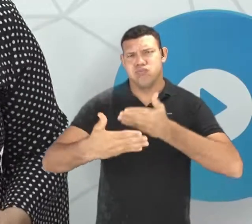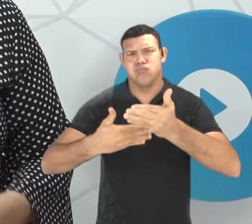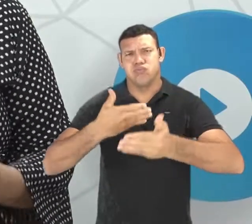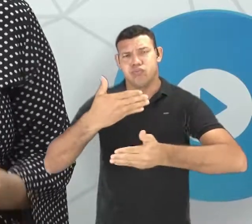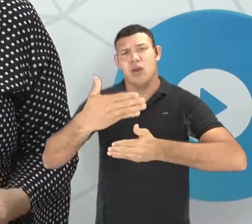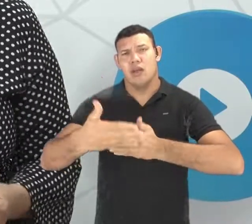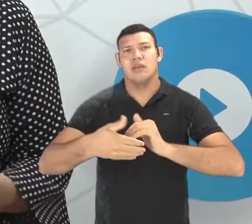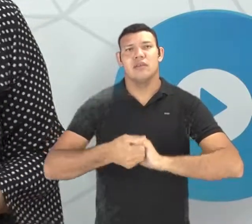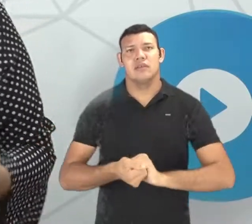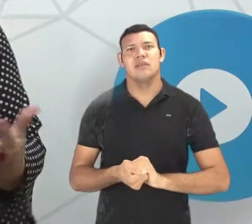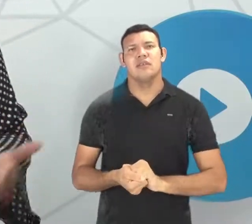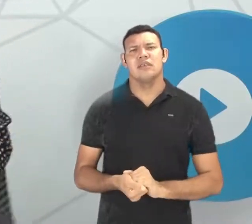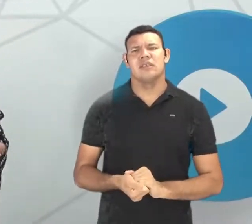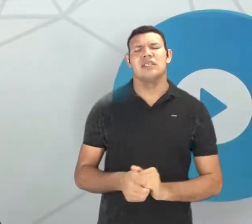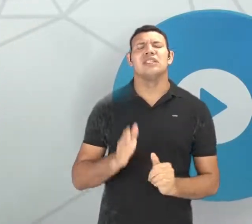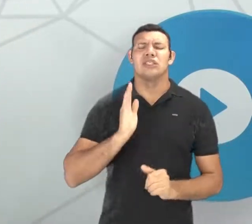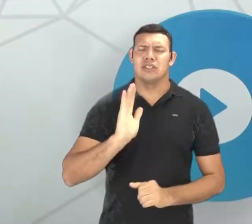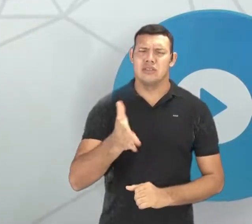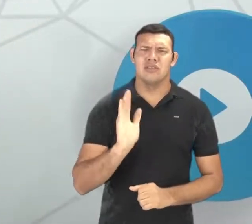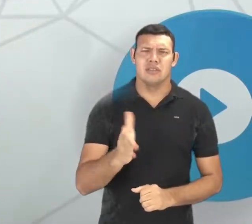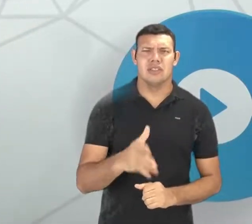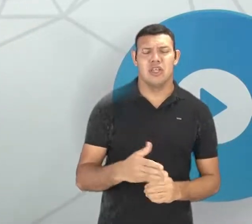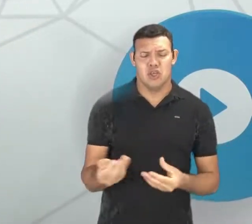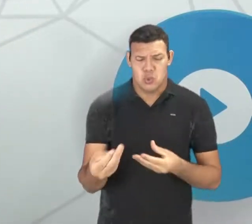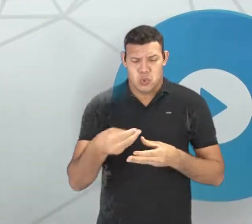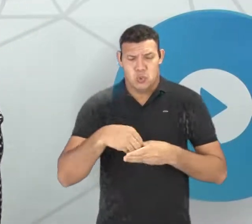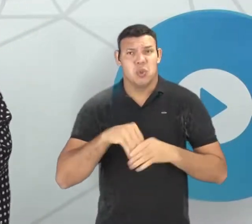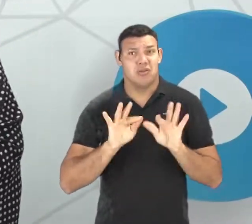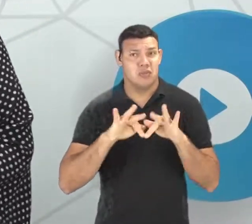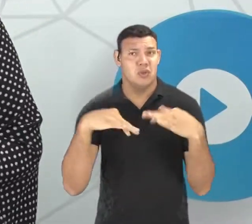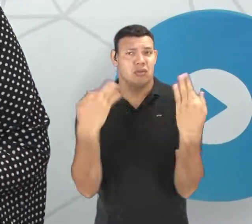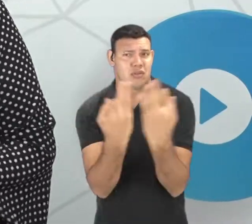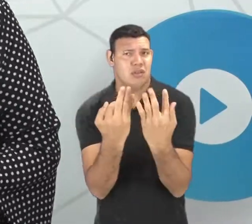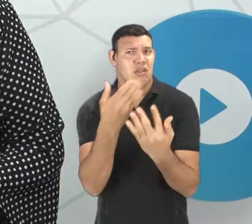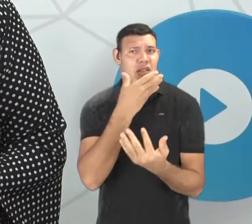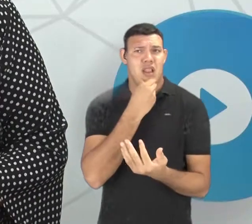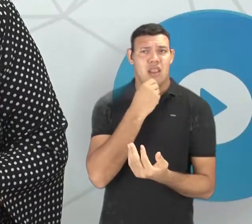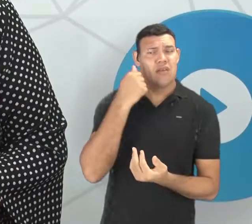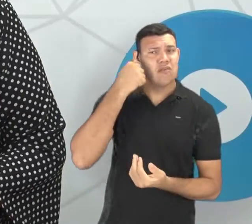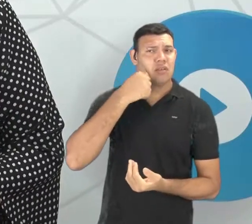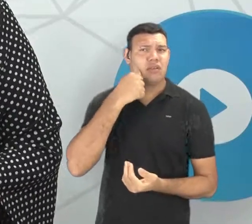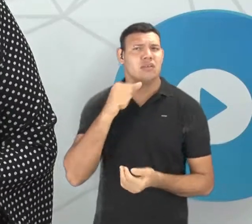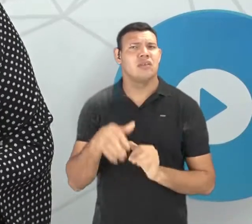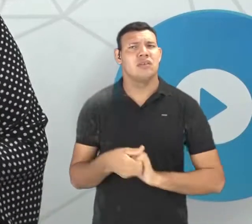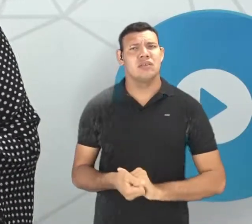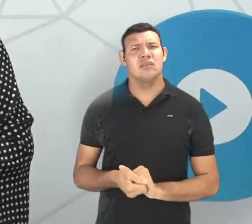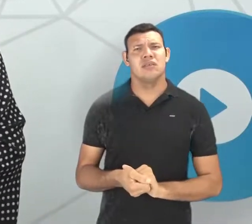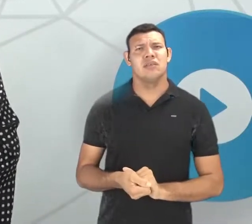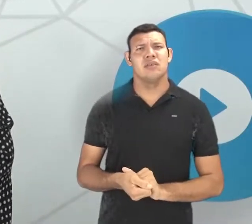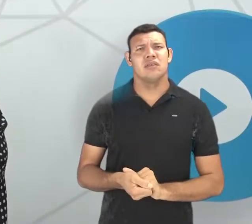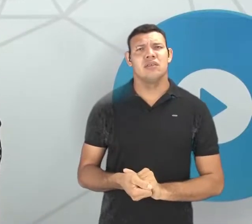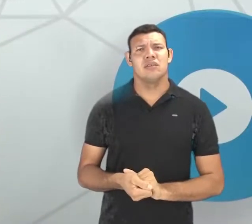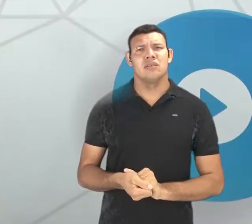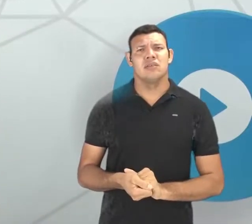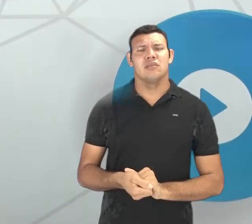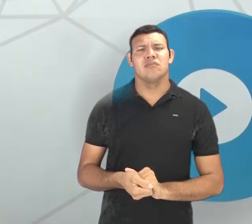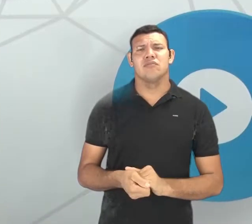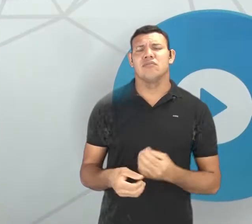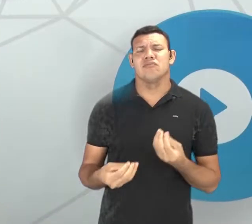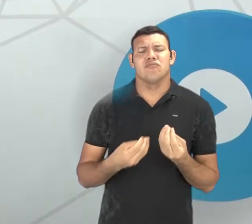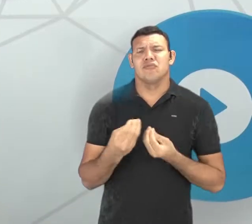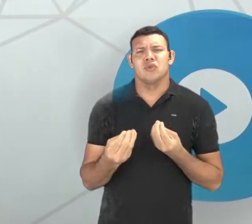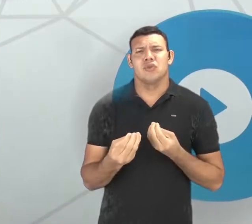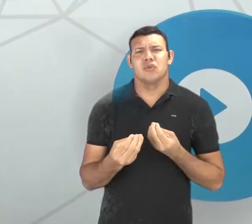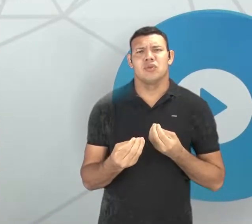enraizada, porque, como lhes disse, a violência que acontece lá no seio da família, entre homens e mulheres. Quais as espécies